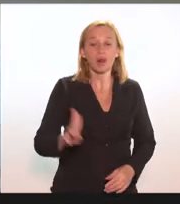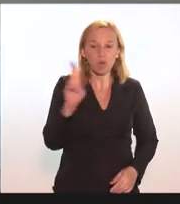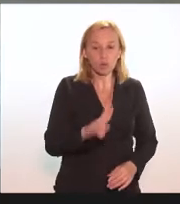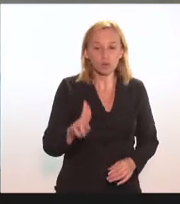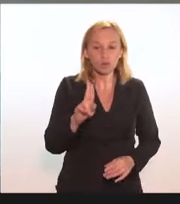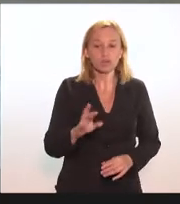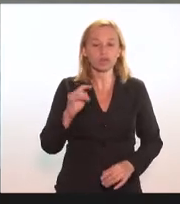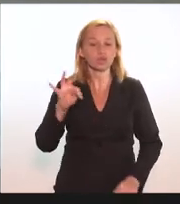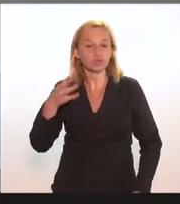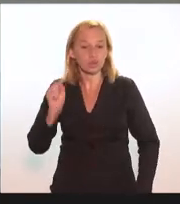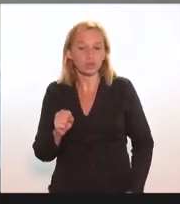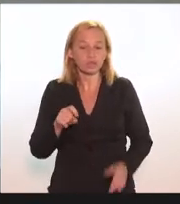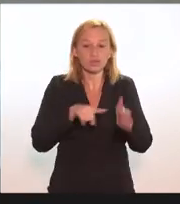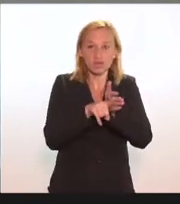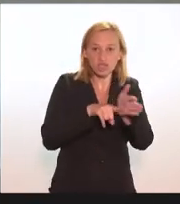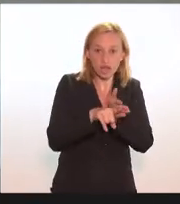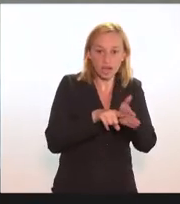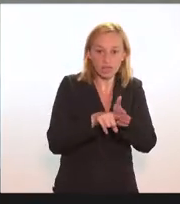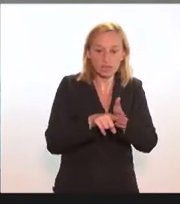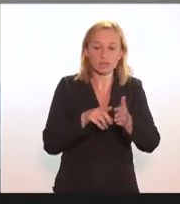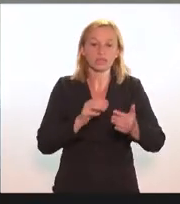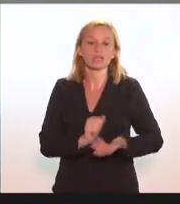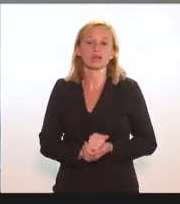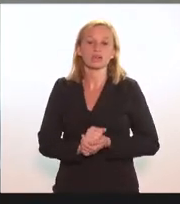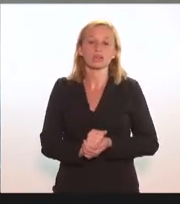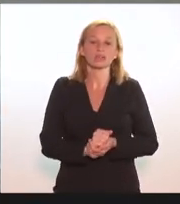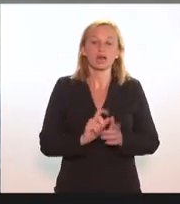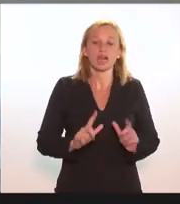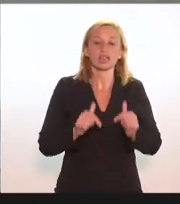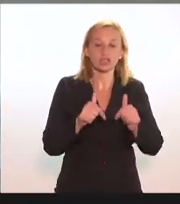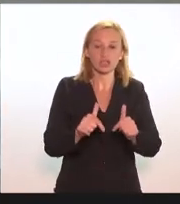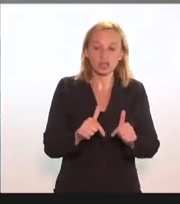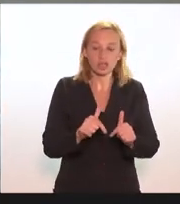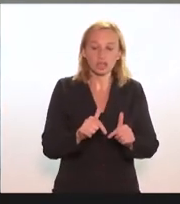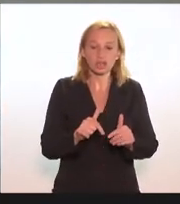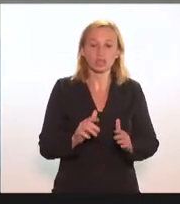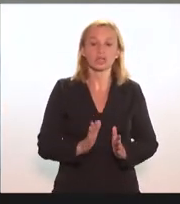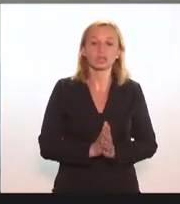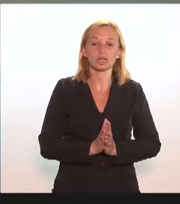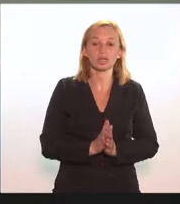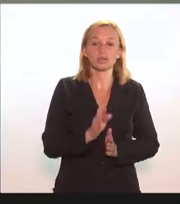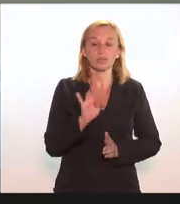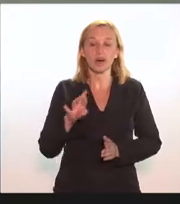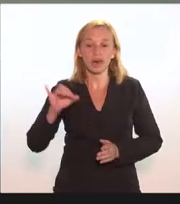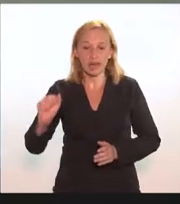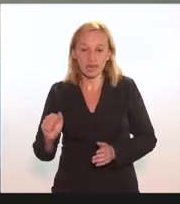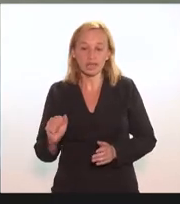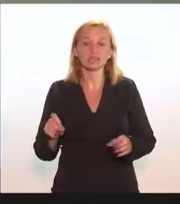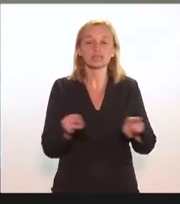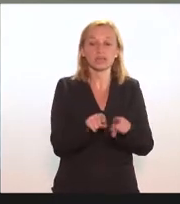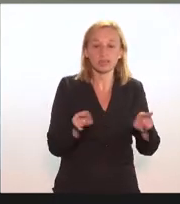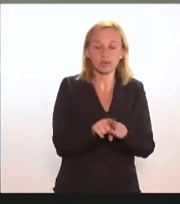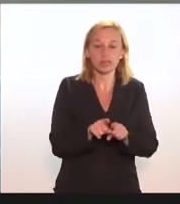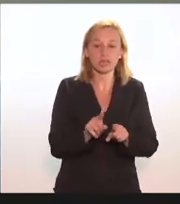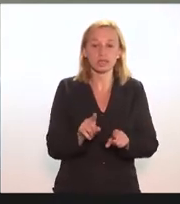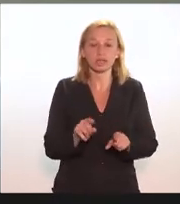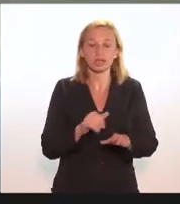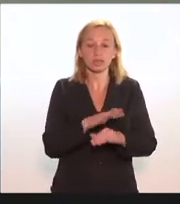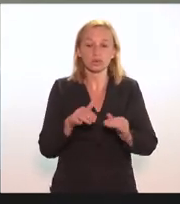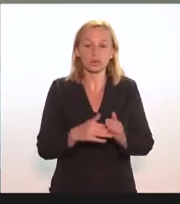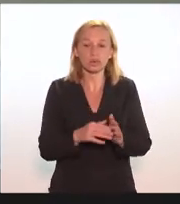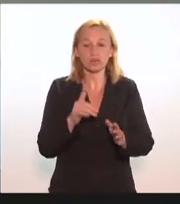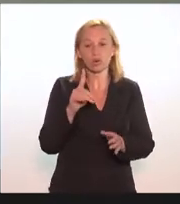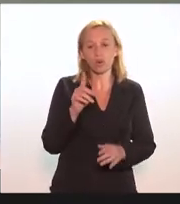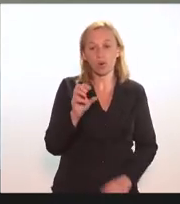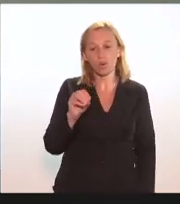auditores fiscais, não só nas barreiras, mas também em operações para garantir aí maior integridade nessas operações.